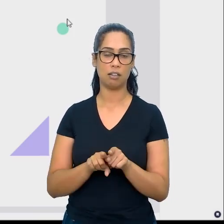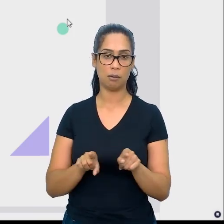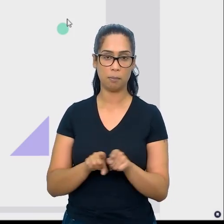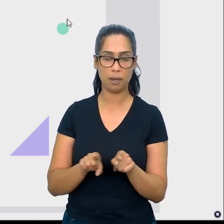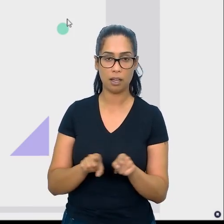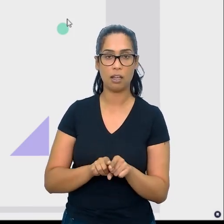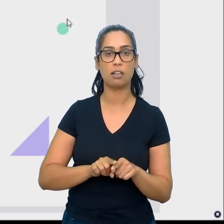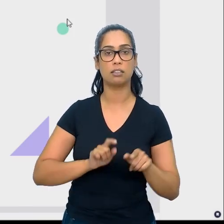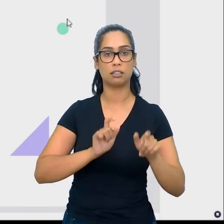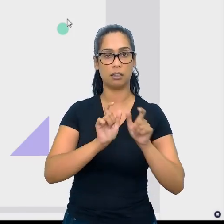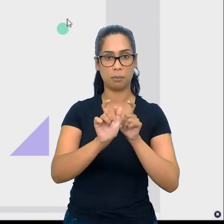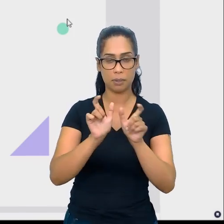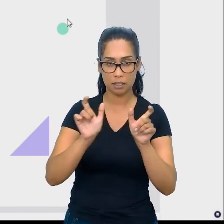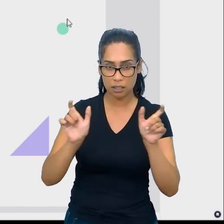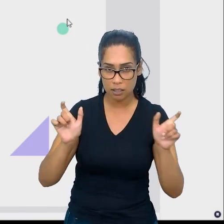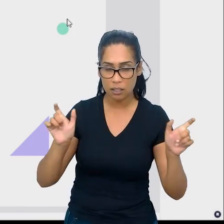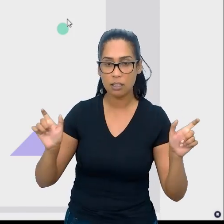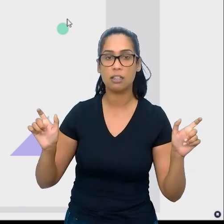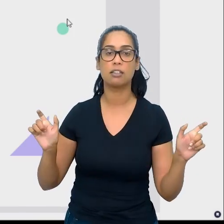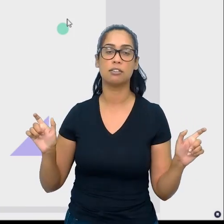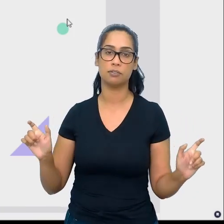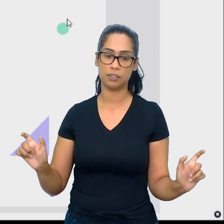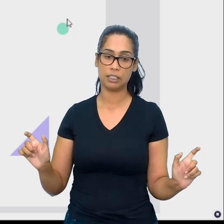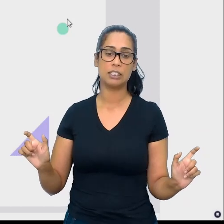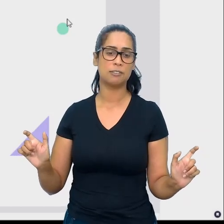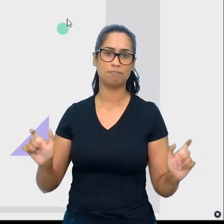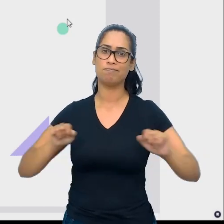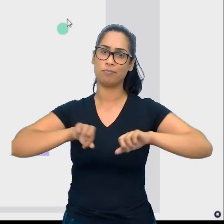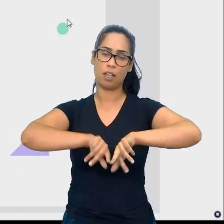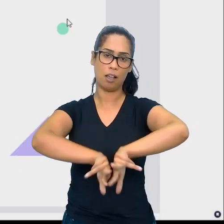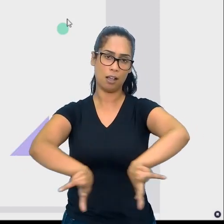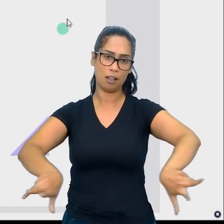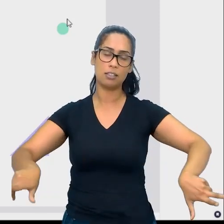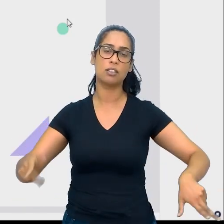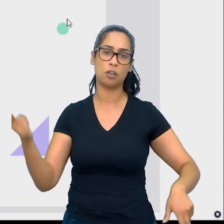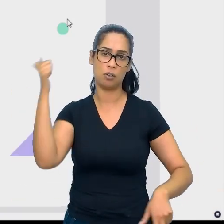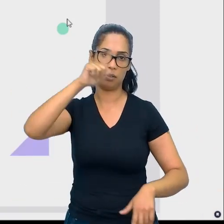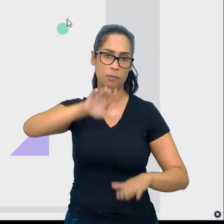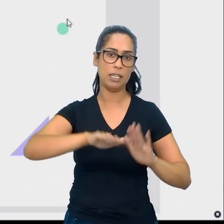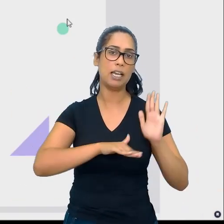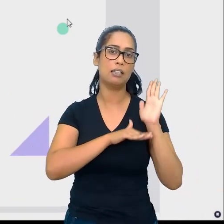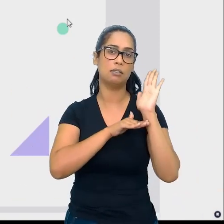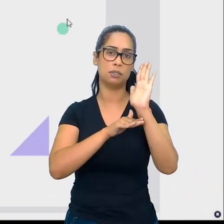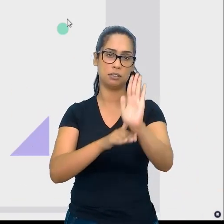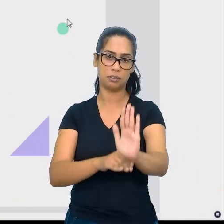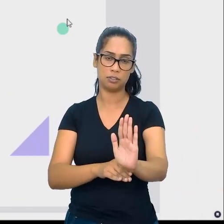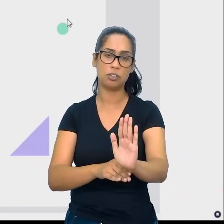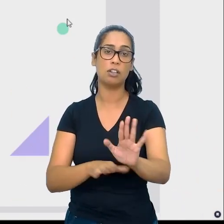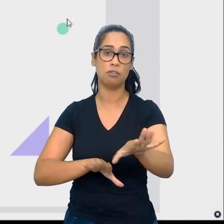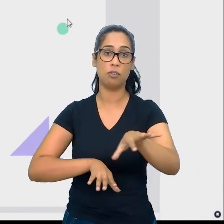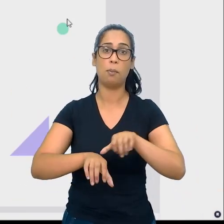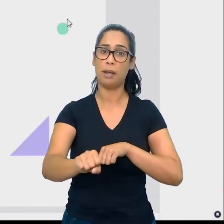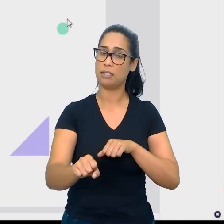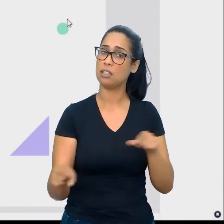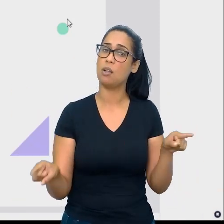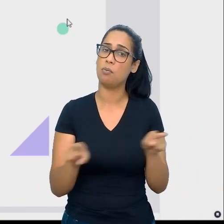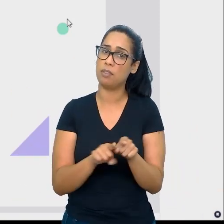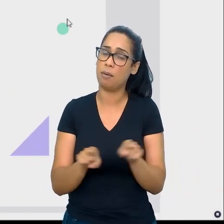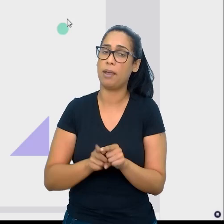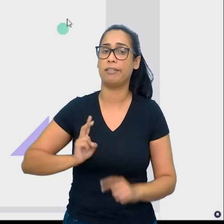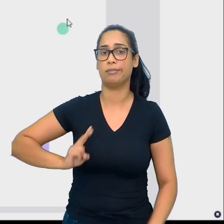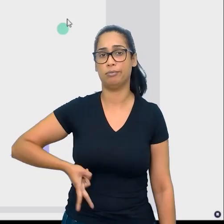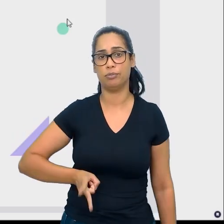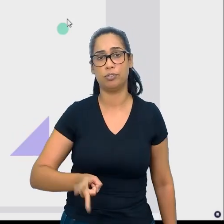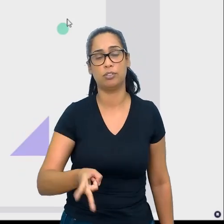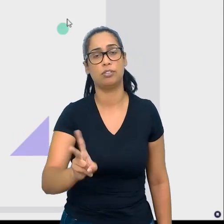importantes para a gente ressignificando o nosso processo né o nosso a nossa formação né continuada